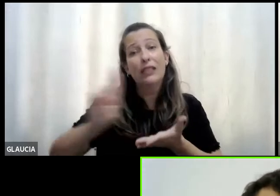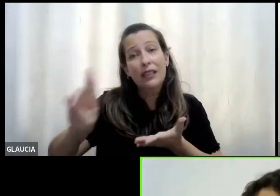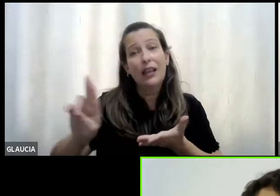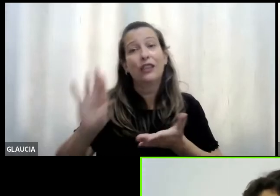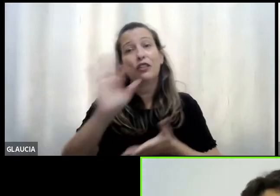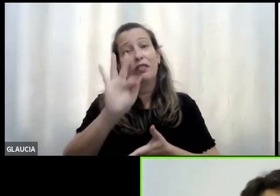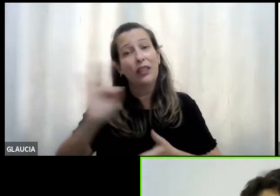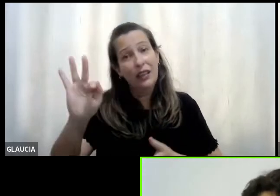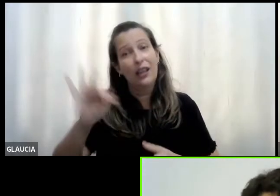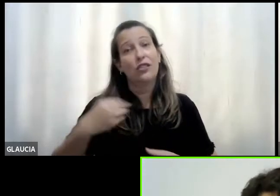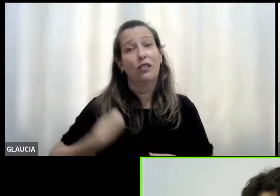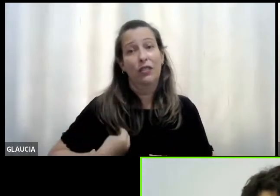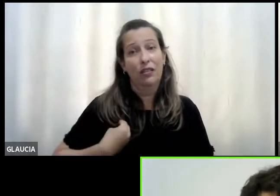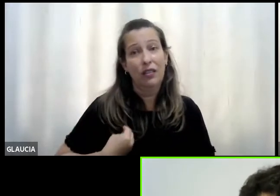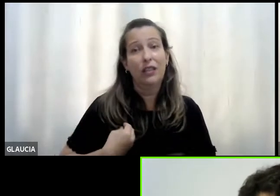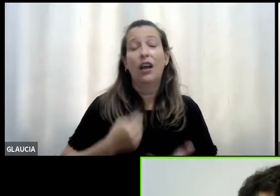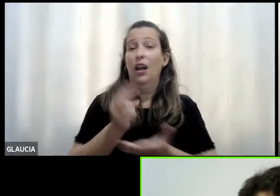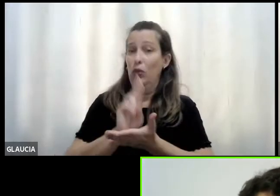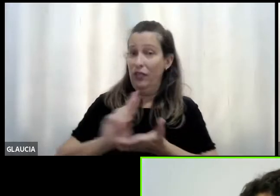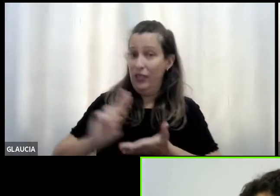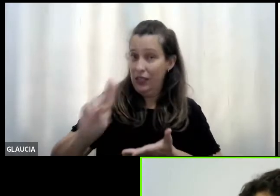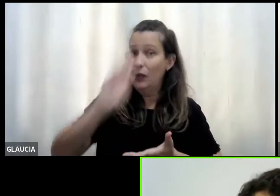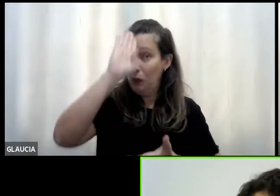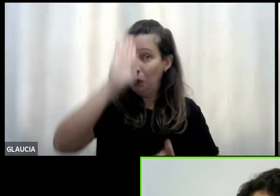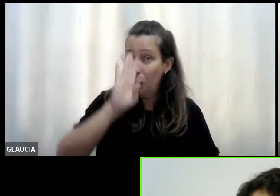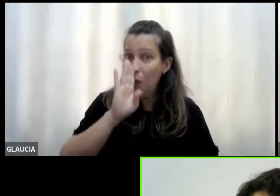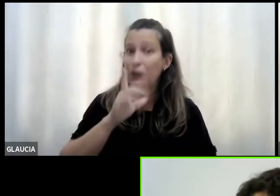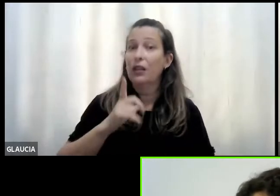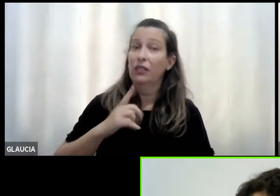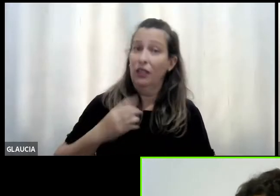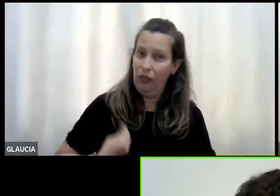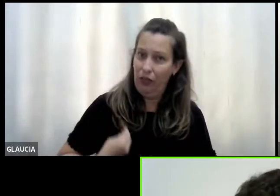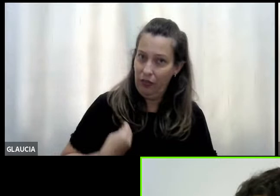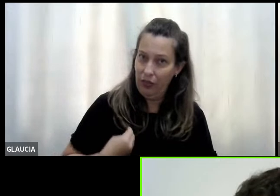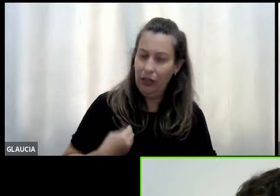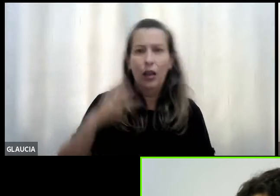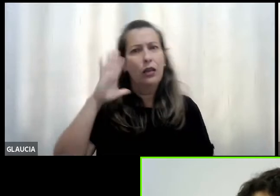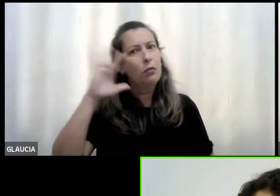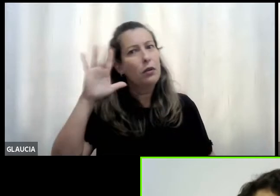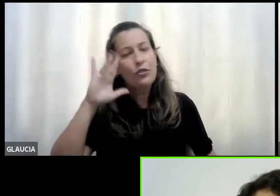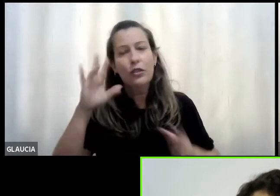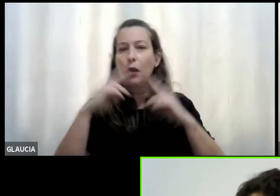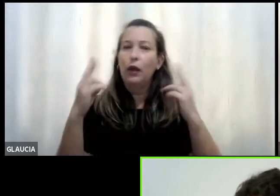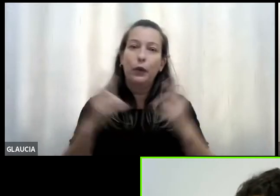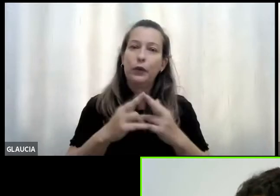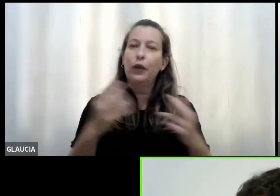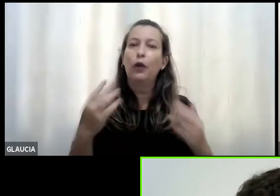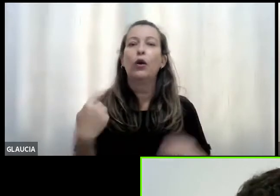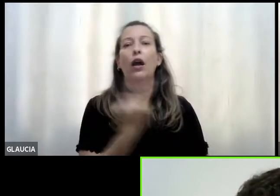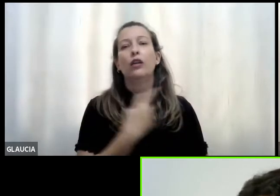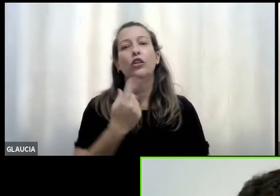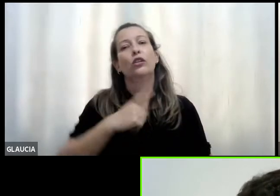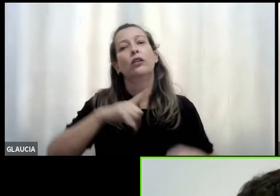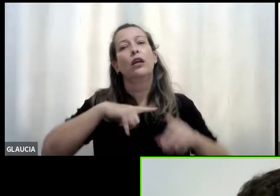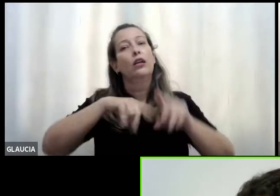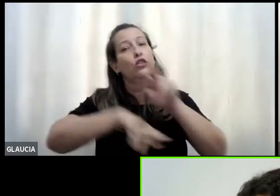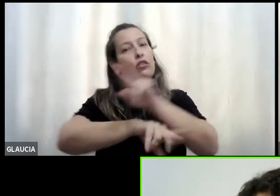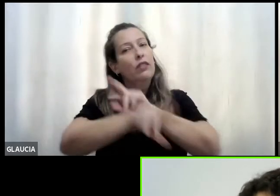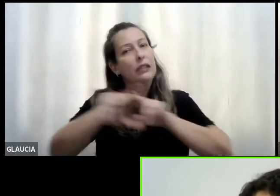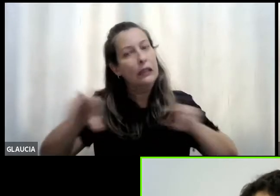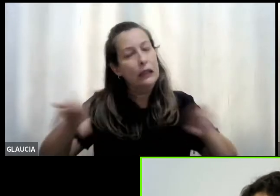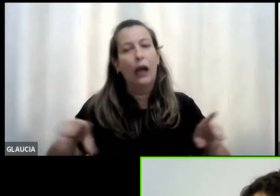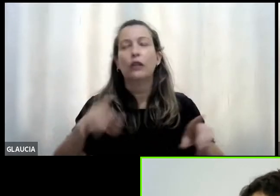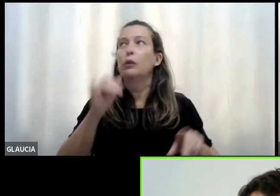que a universidade pública está vivendo. Então, imagine numa reunião que a gente tem essa diversidade, certo? Vou dar um